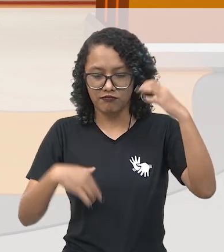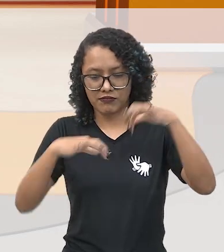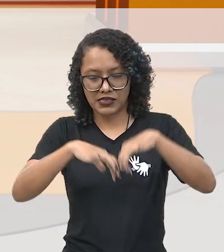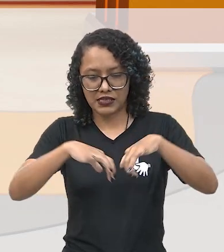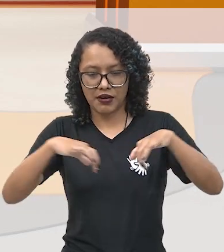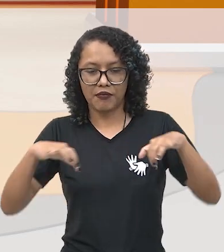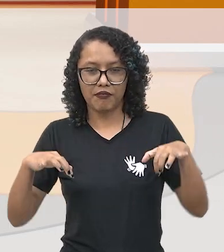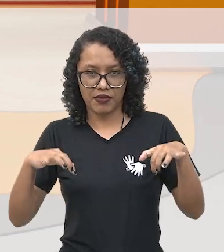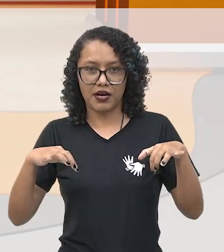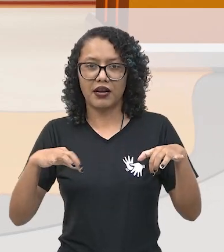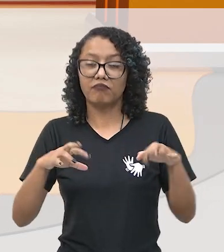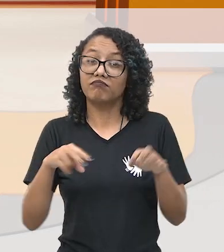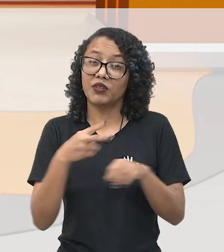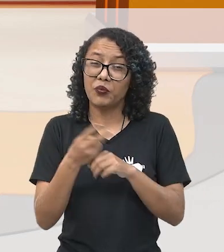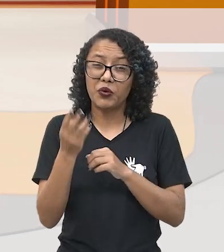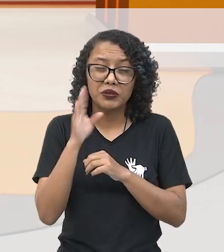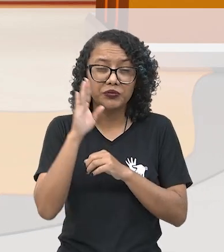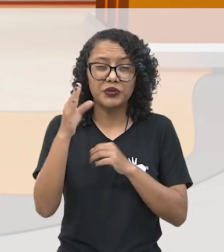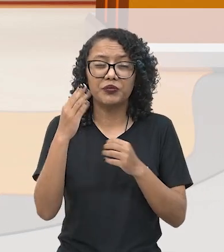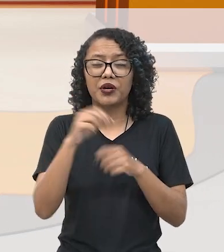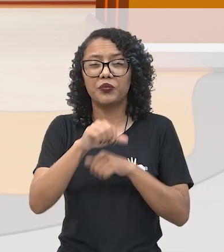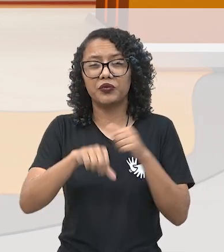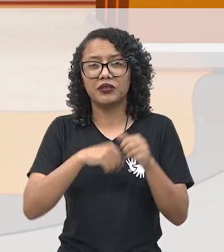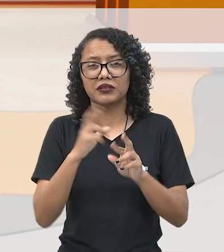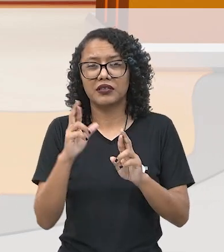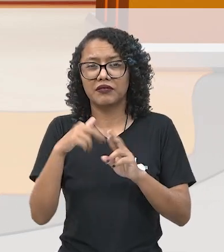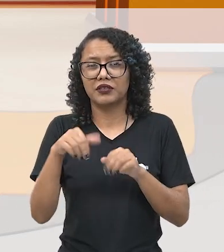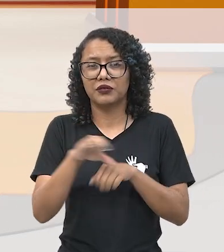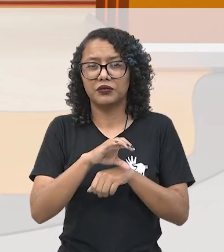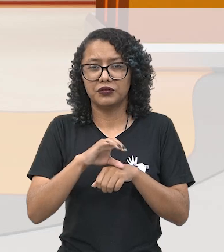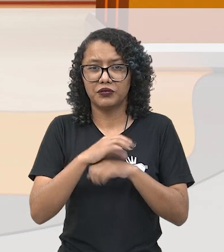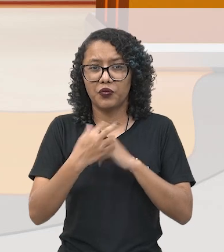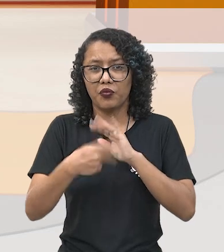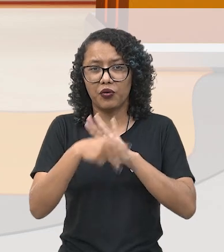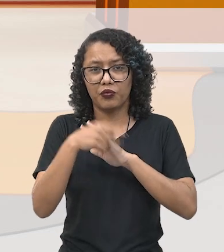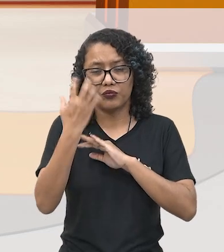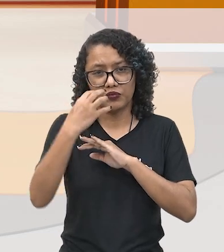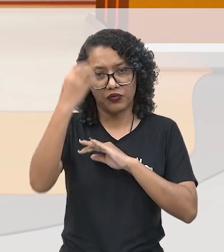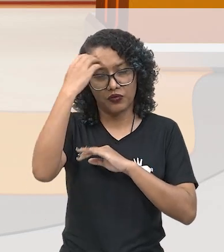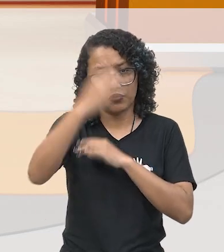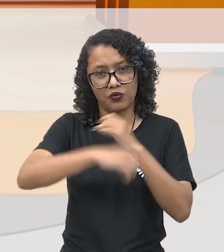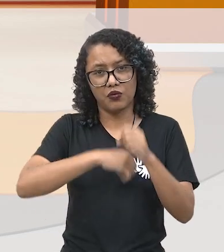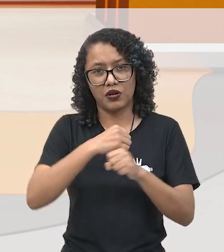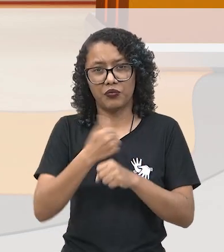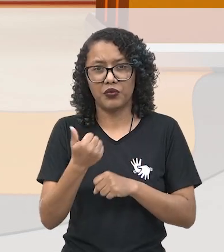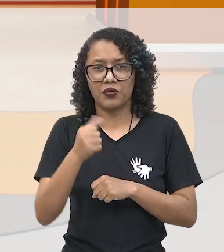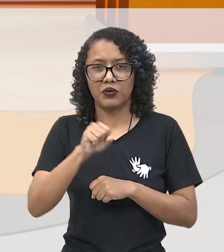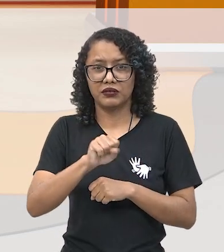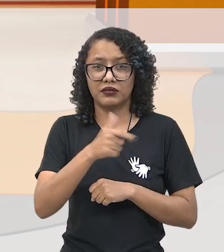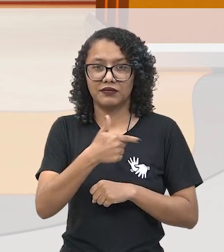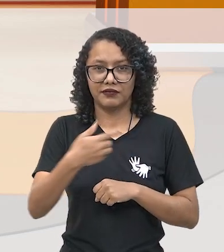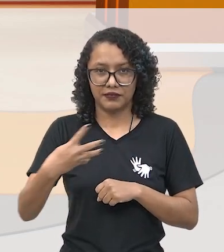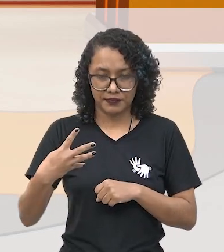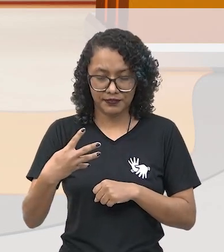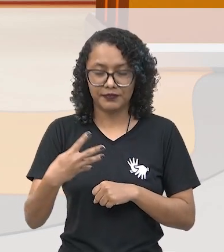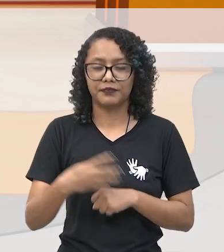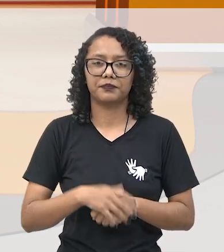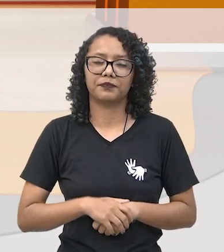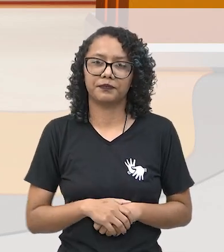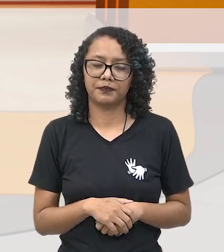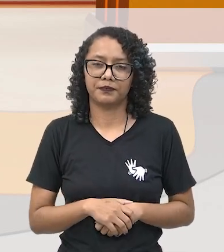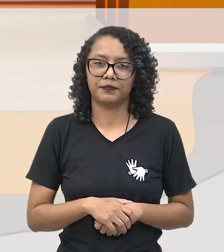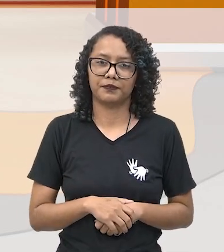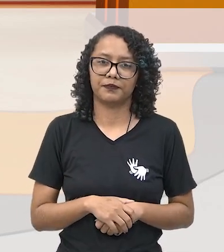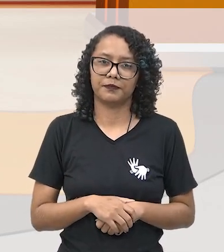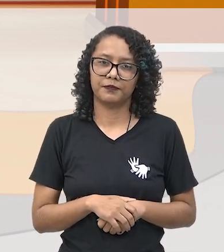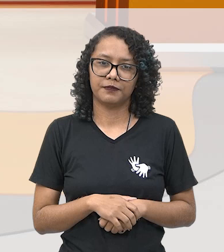principais mudanças em relação à Constituição Imperial de 1824. Então, até então,